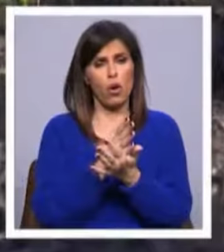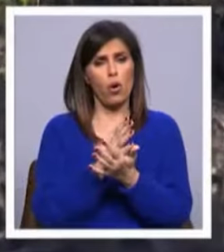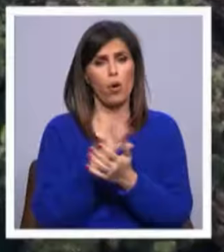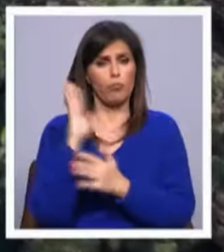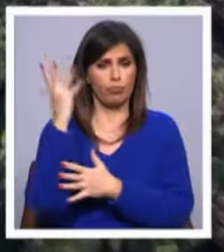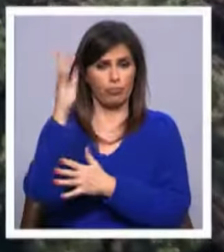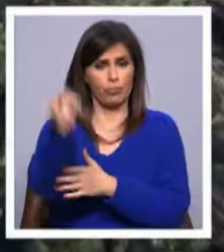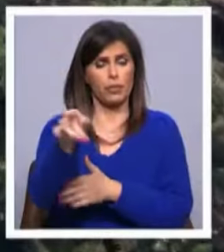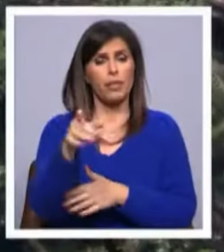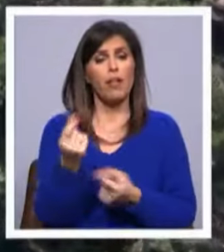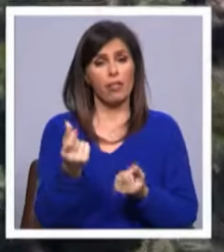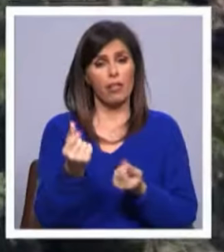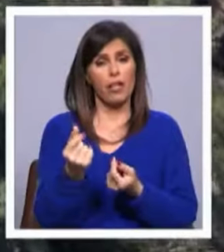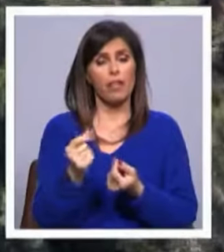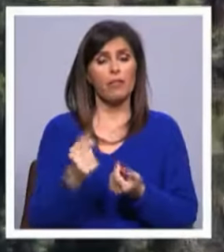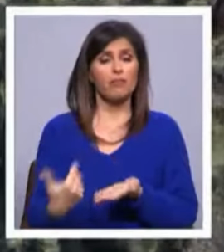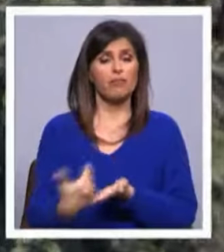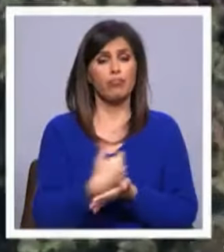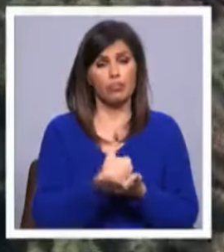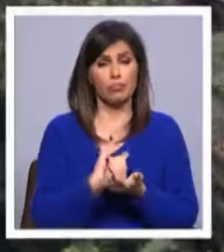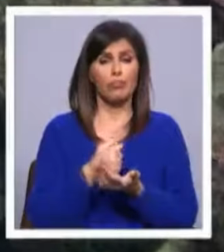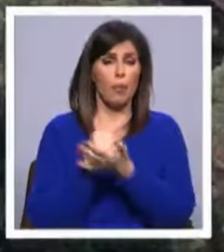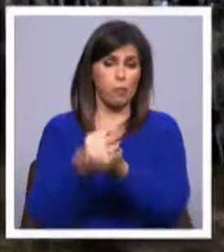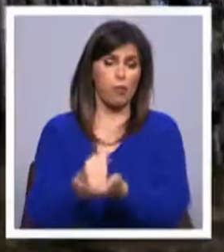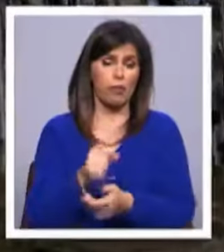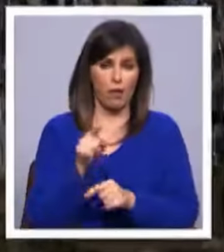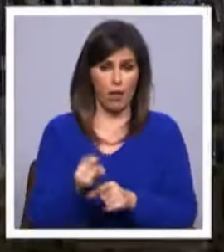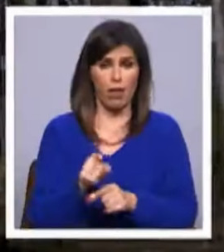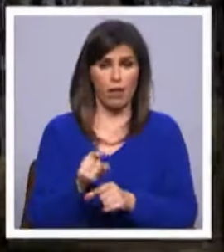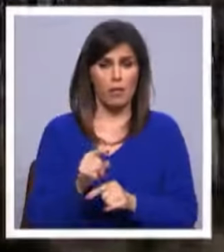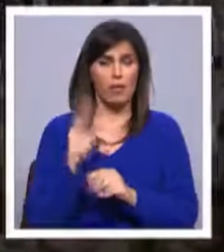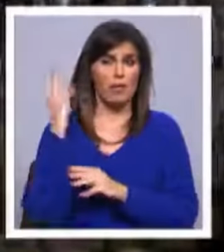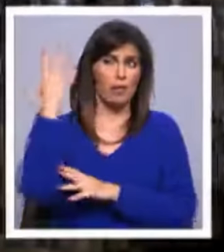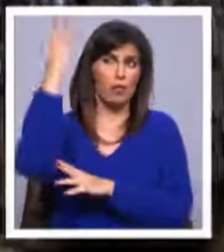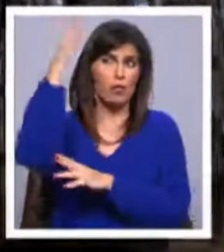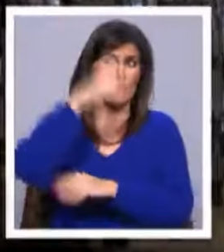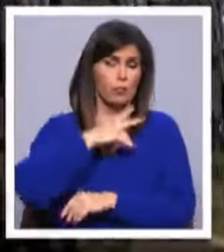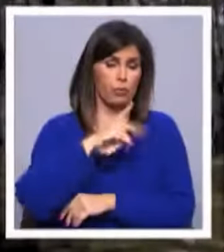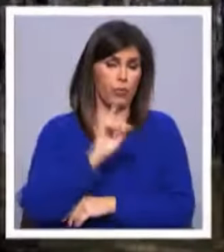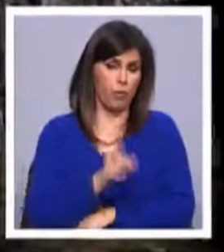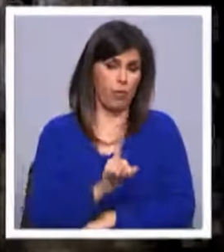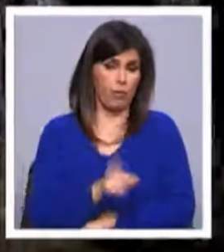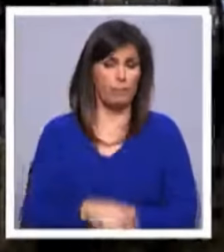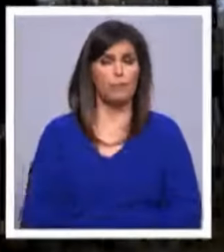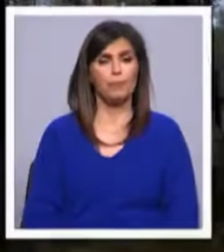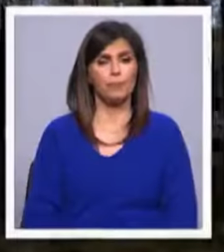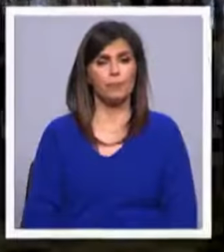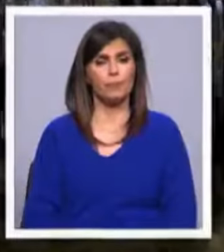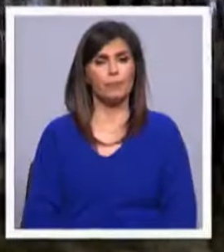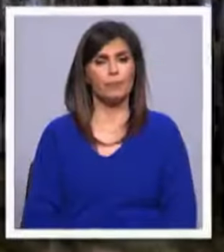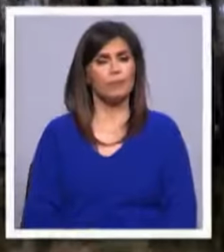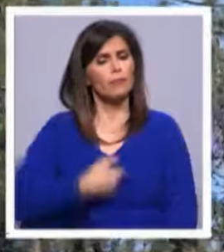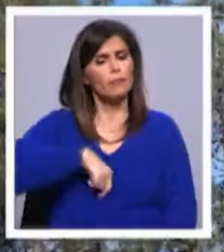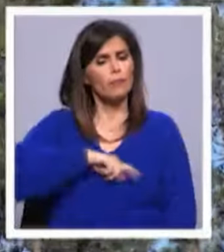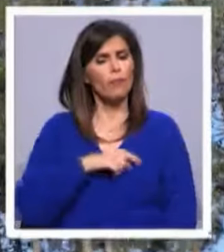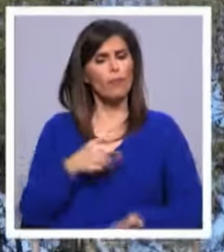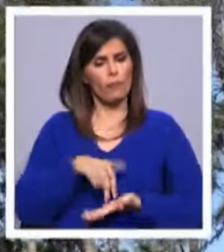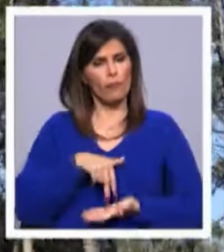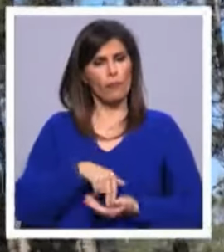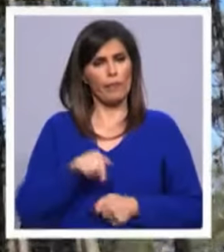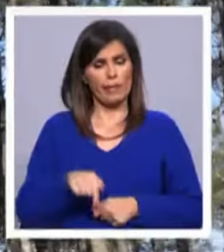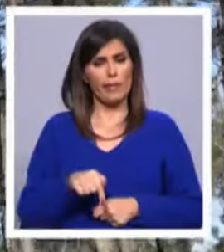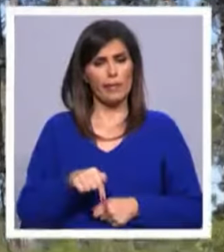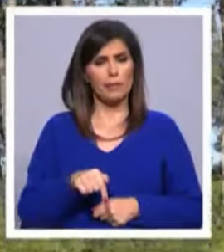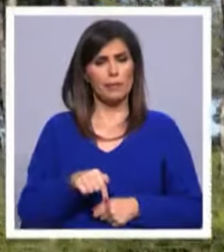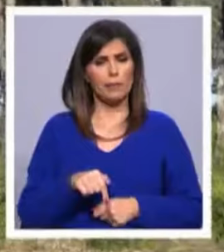silvicultura, mas esse dinheiro é a principal fonte de financiamento da floresta portuguesa. Nós estamos